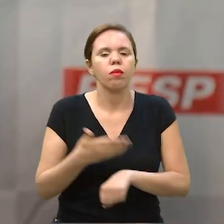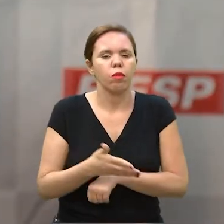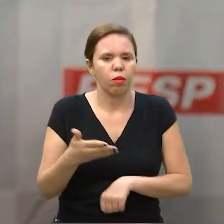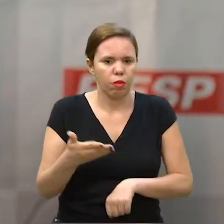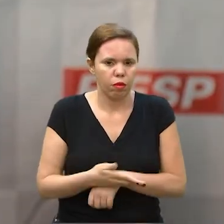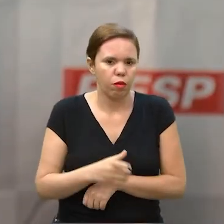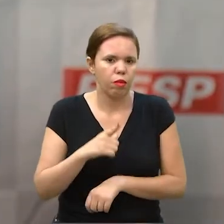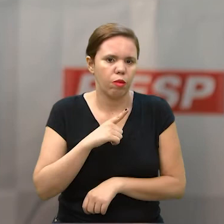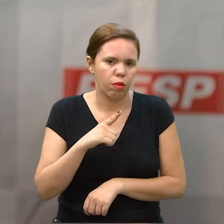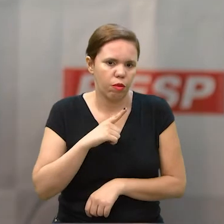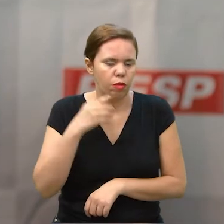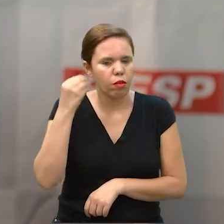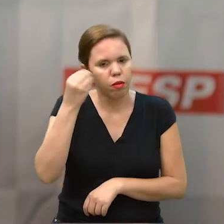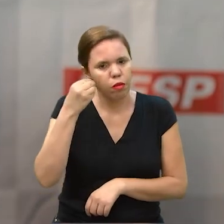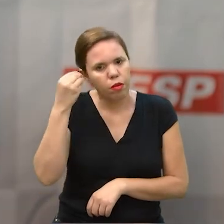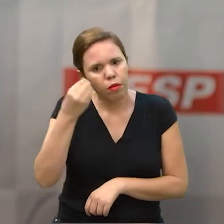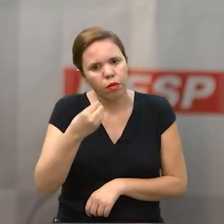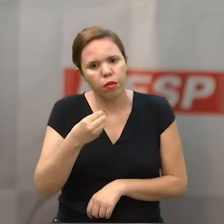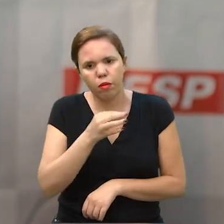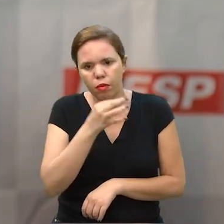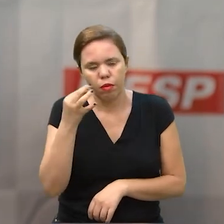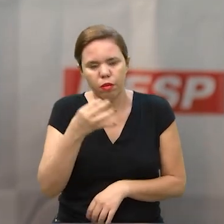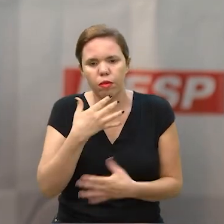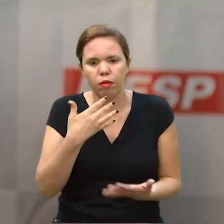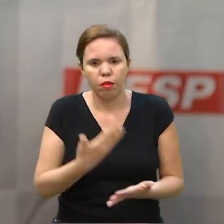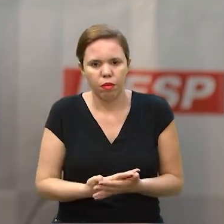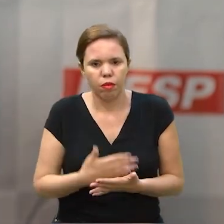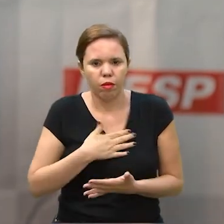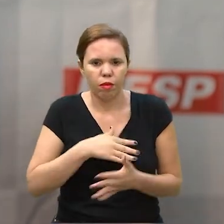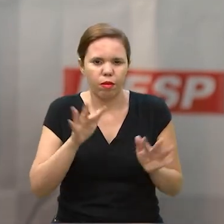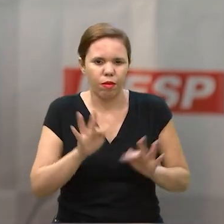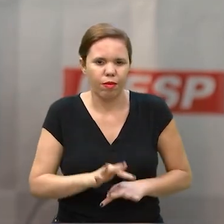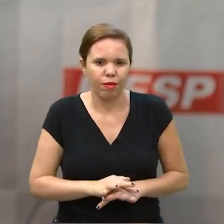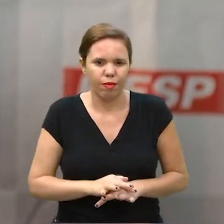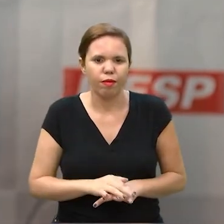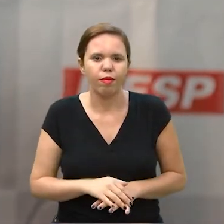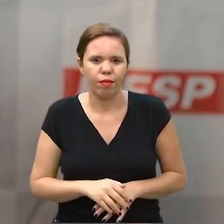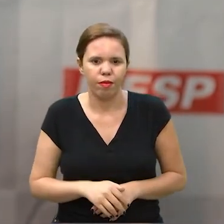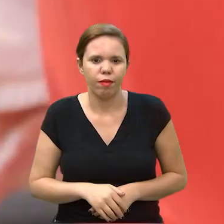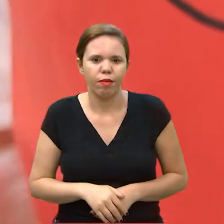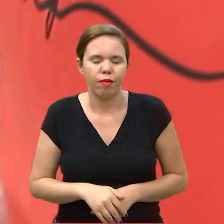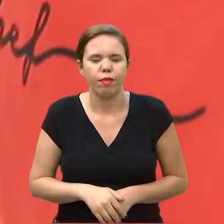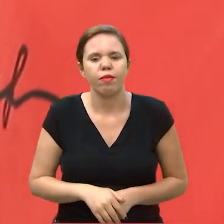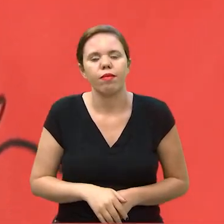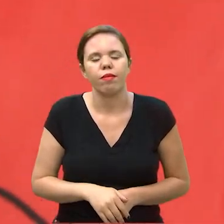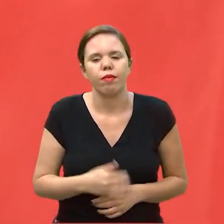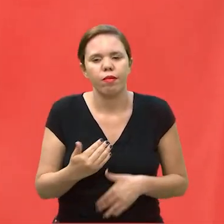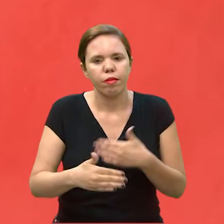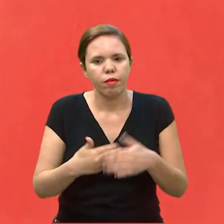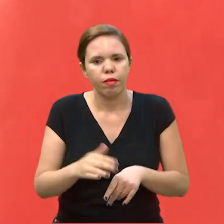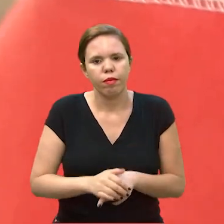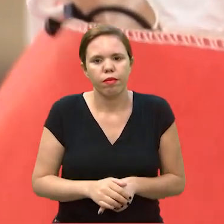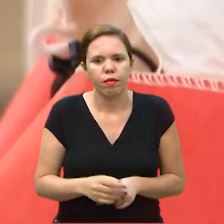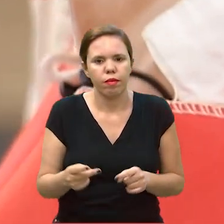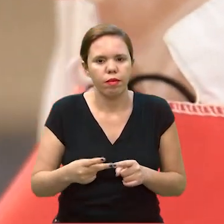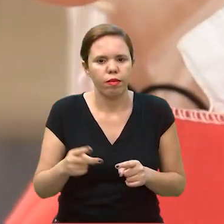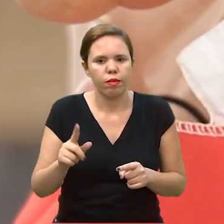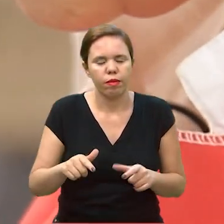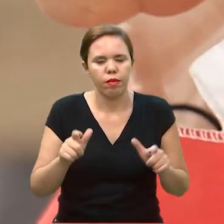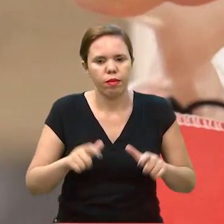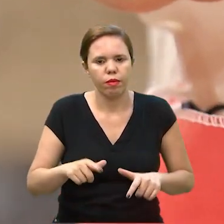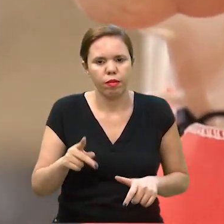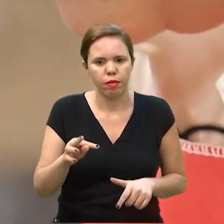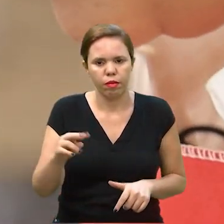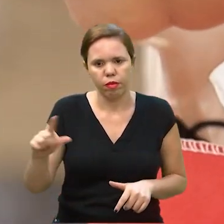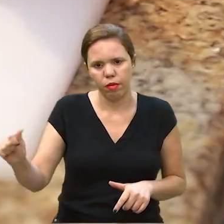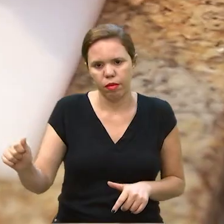participado, é ter tido essa experiência, foi incrível e estou feliz. De qualquer forma, estou feliz. Na sequência, o segundo lugar estava com a